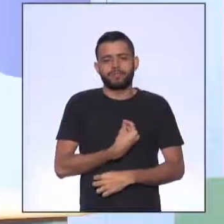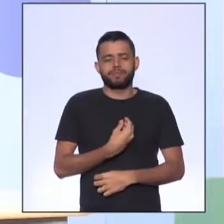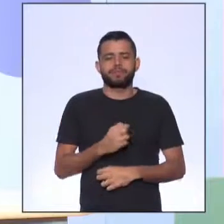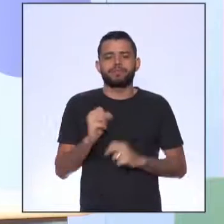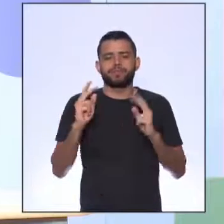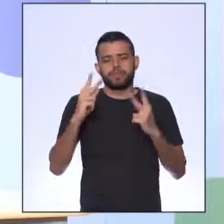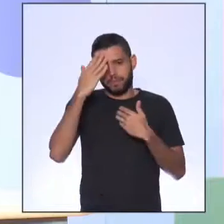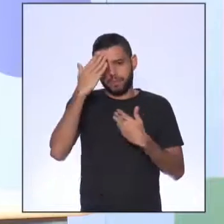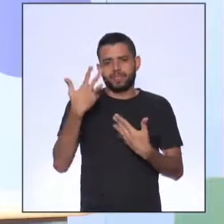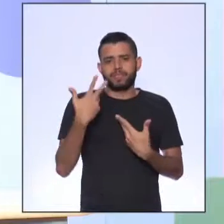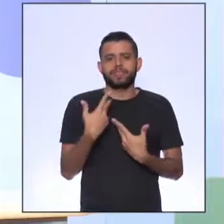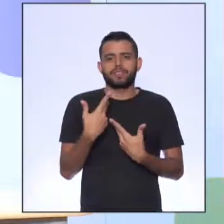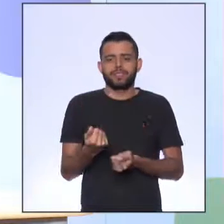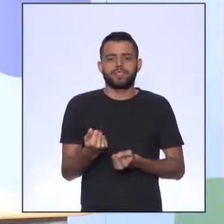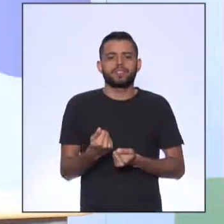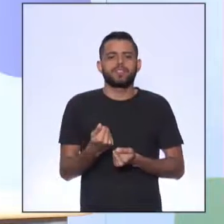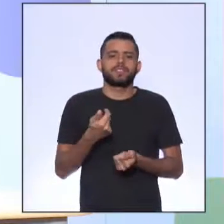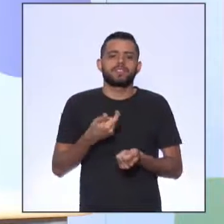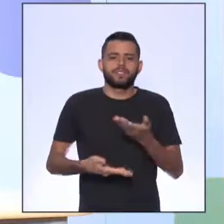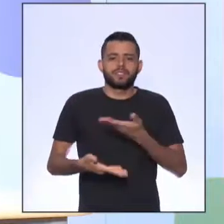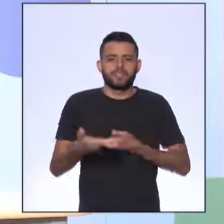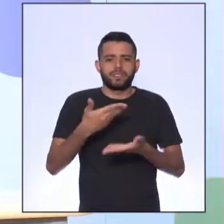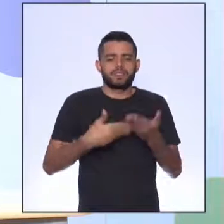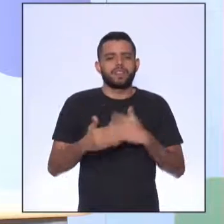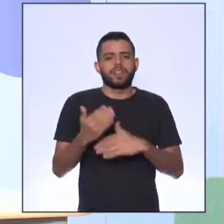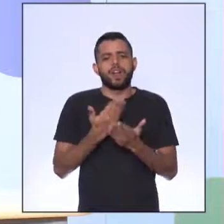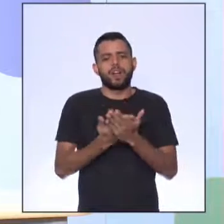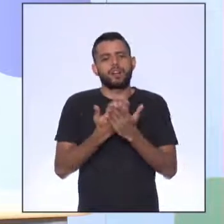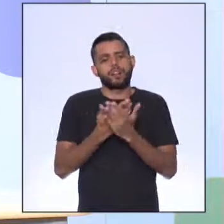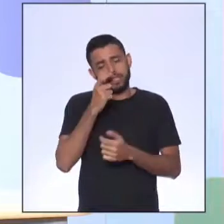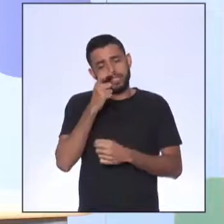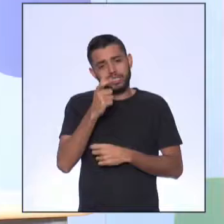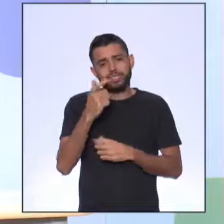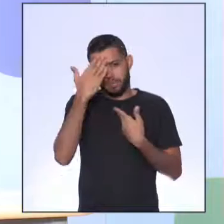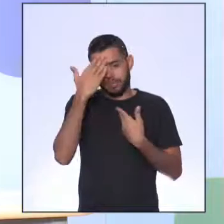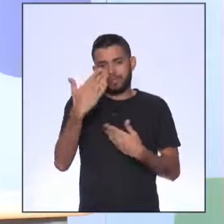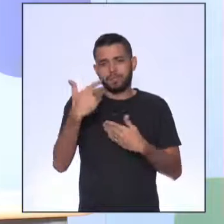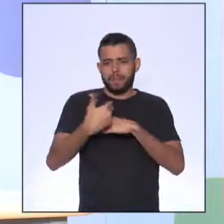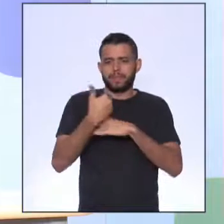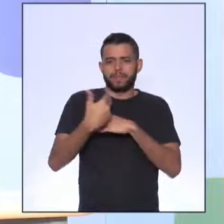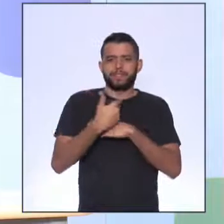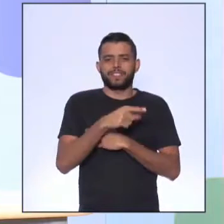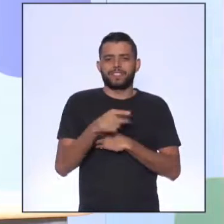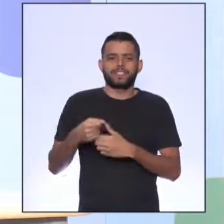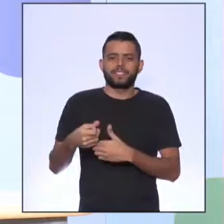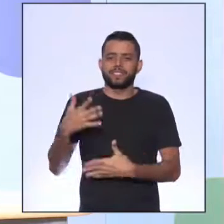Agradeço o convite para mediar a aula. Muito legal, muito interessante. E agradeço a participação de vocês